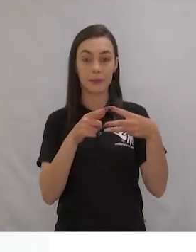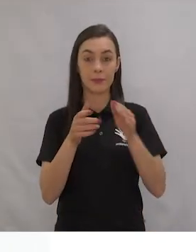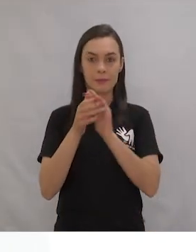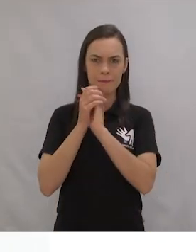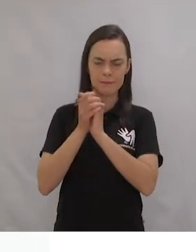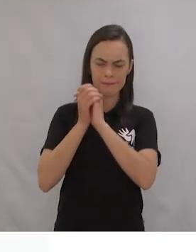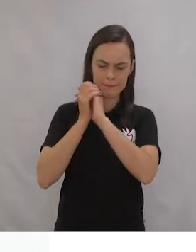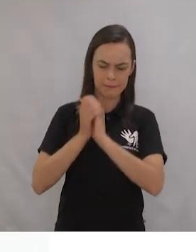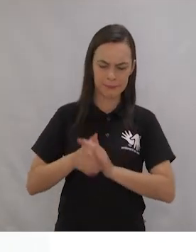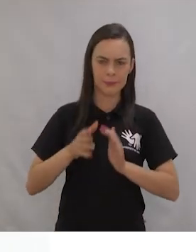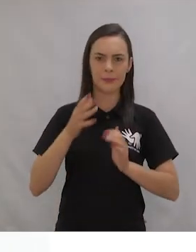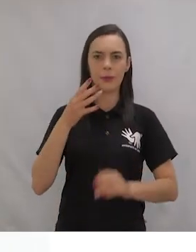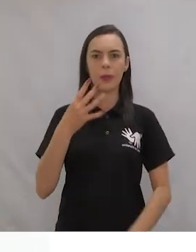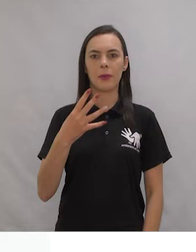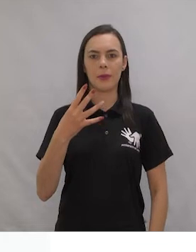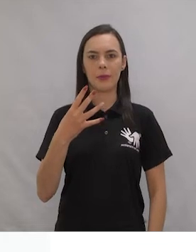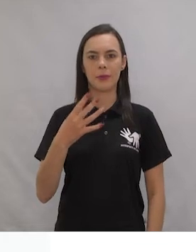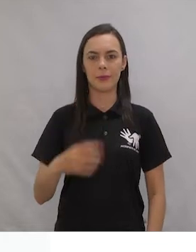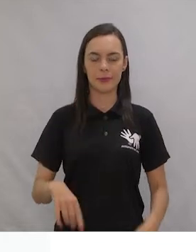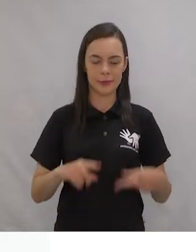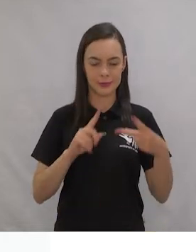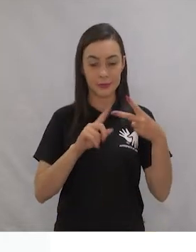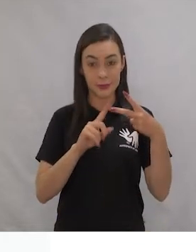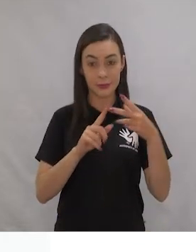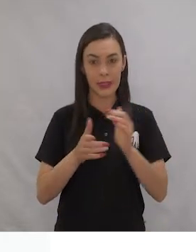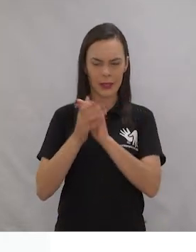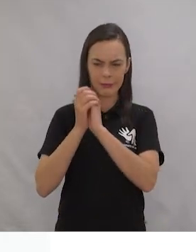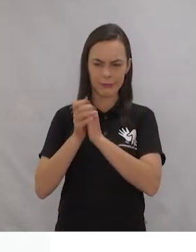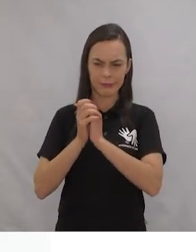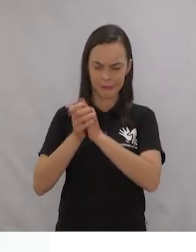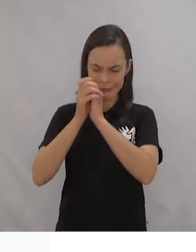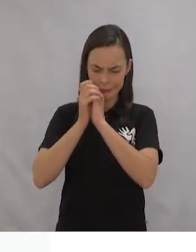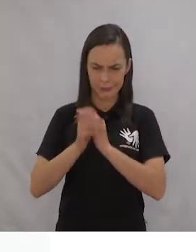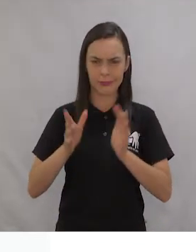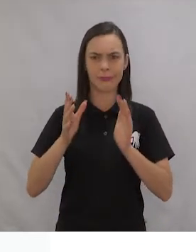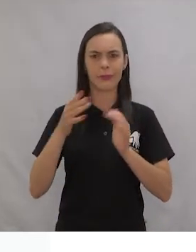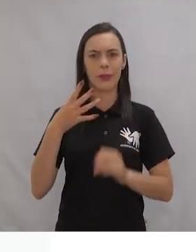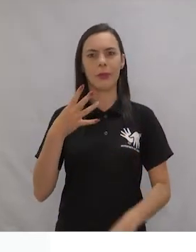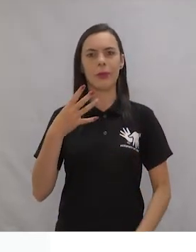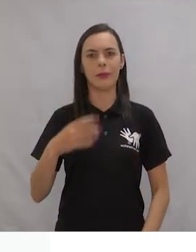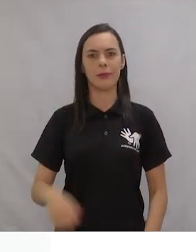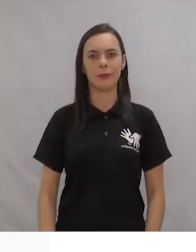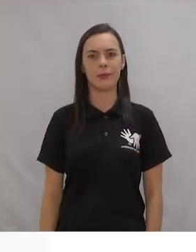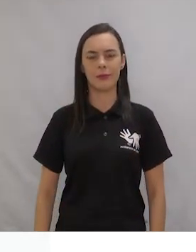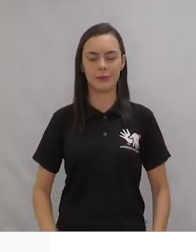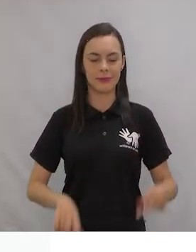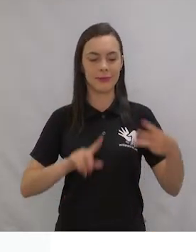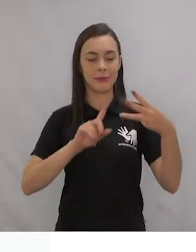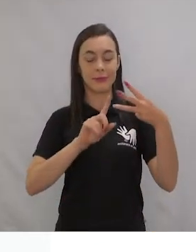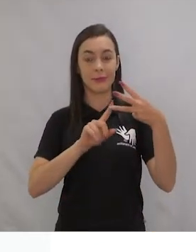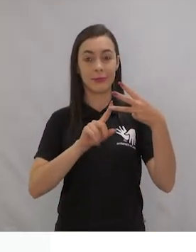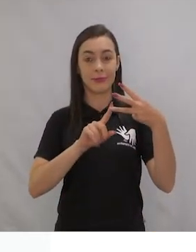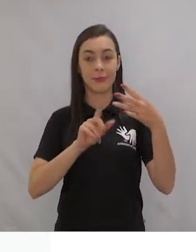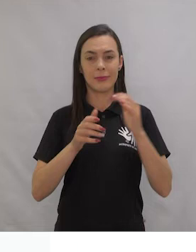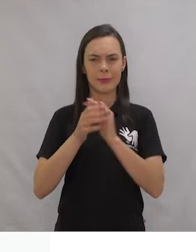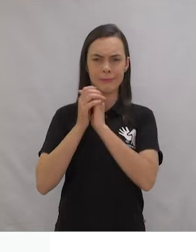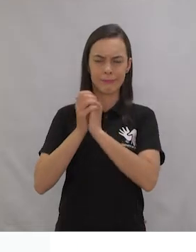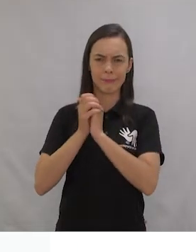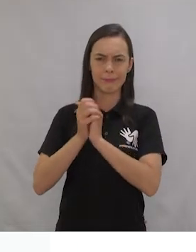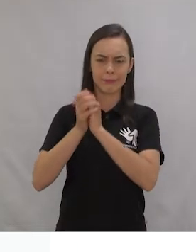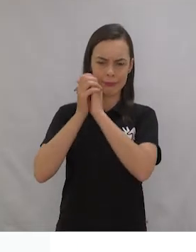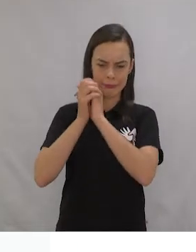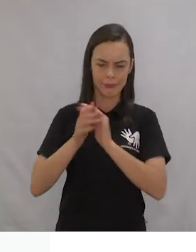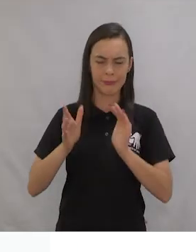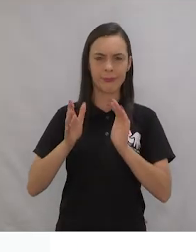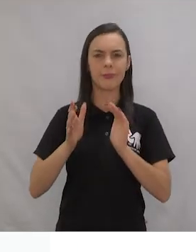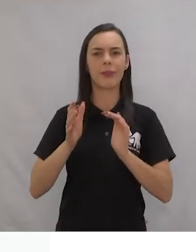jogou 4. Júlio jogou 4. E por último, a